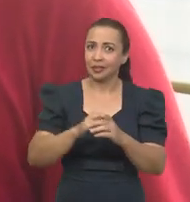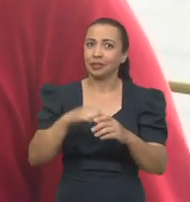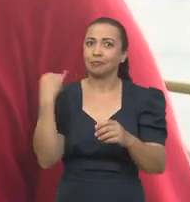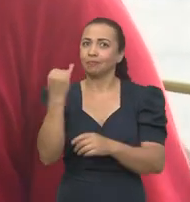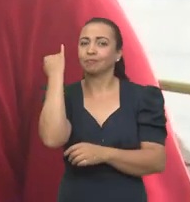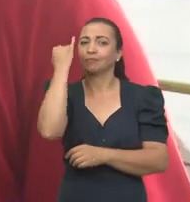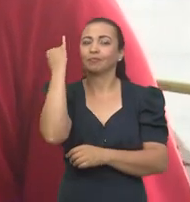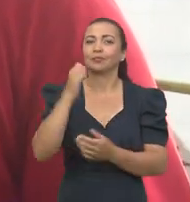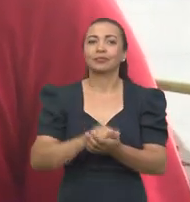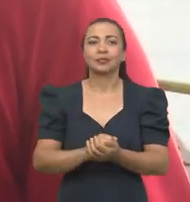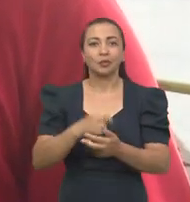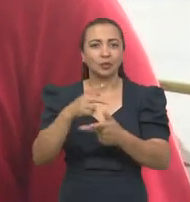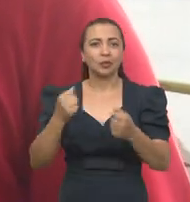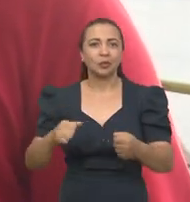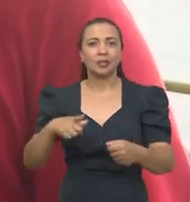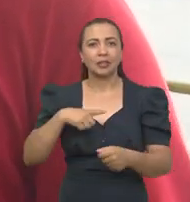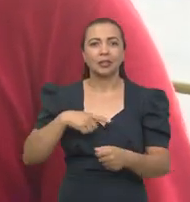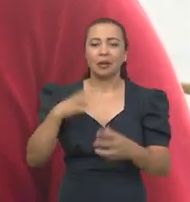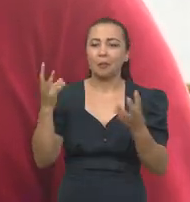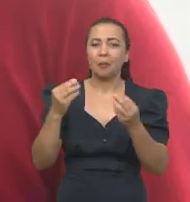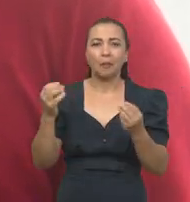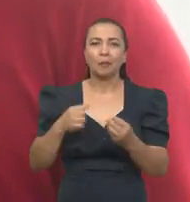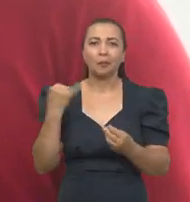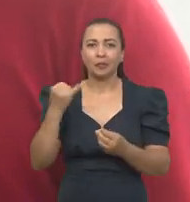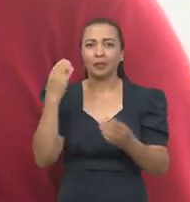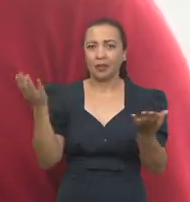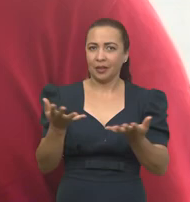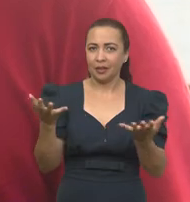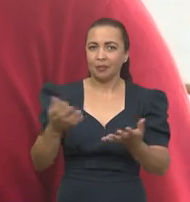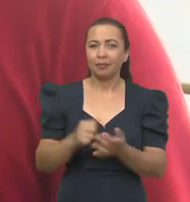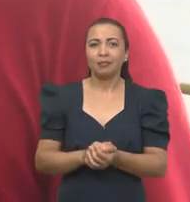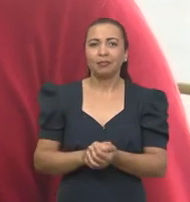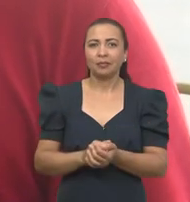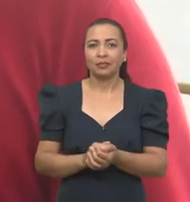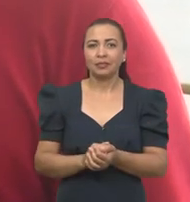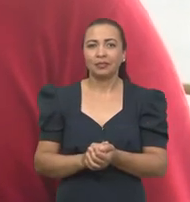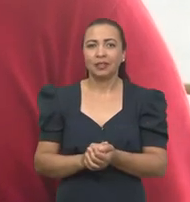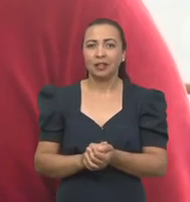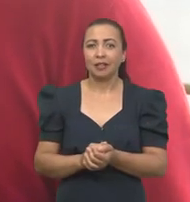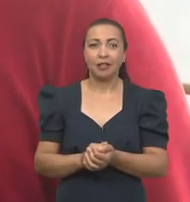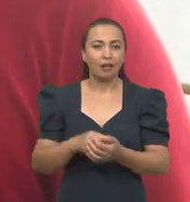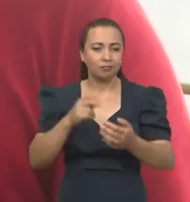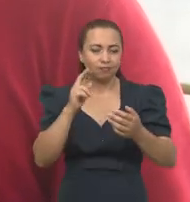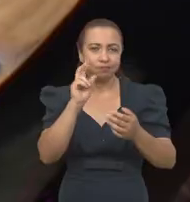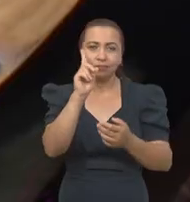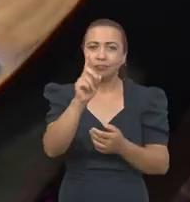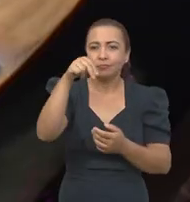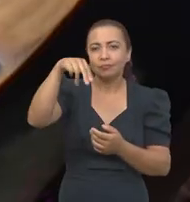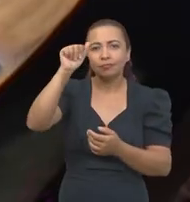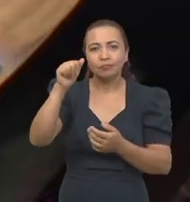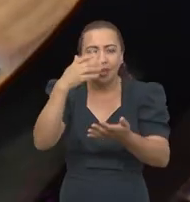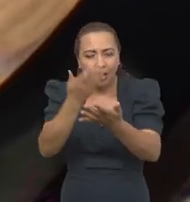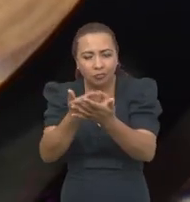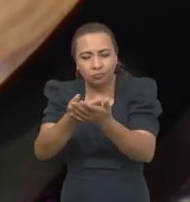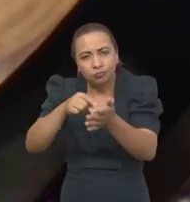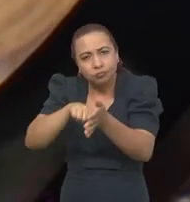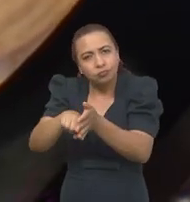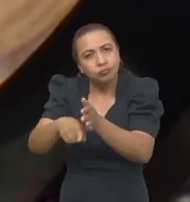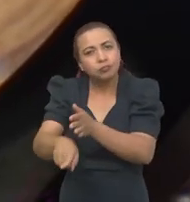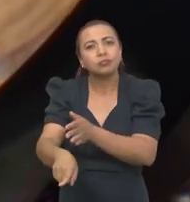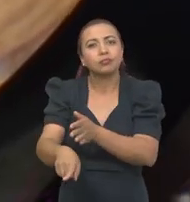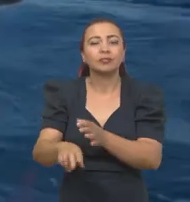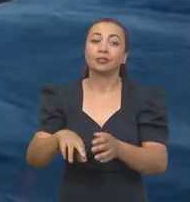essência de ponta que por exemplo uma das coisas que tem e agora exatamente essa parte sequenciamento genético e aí